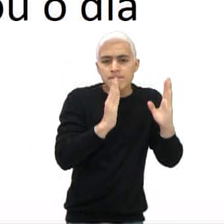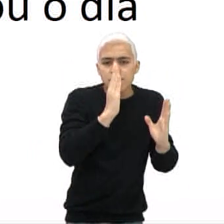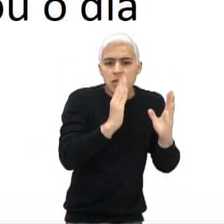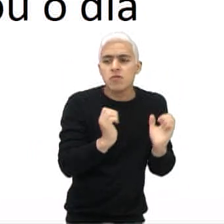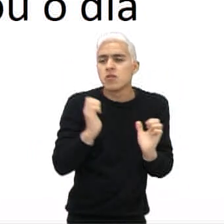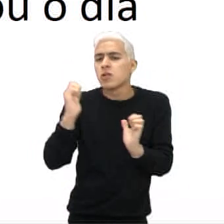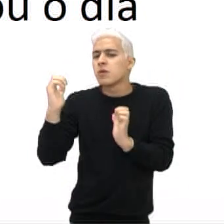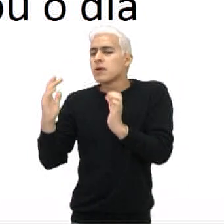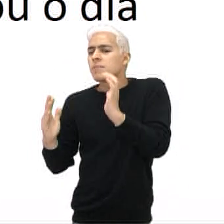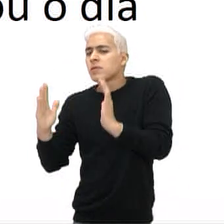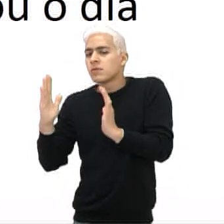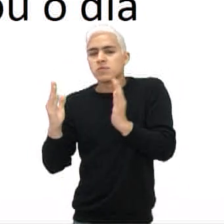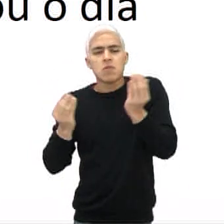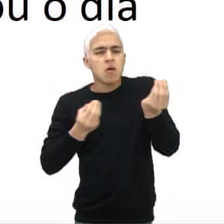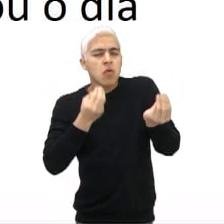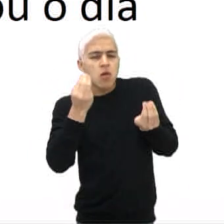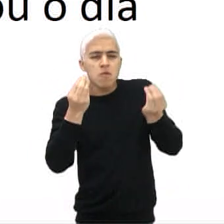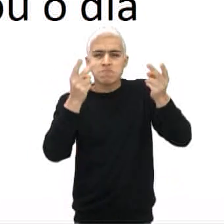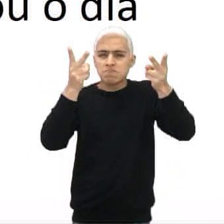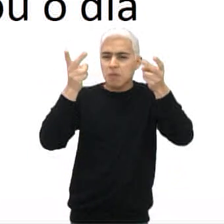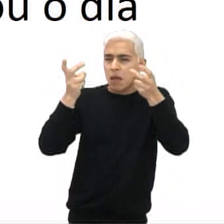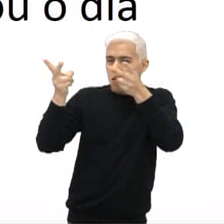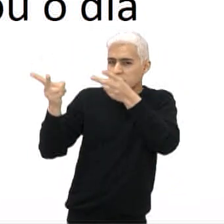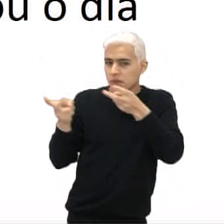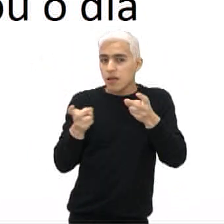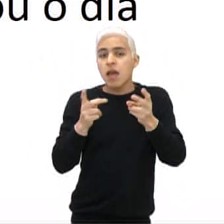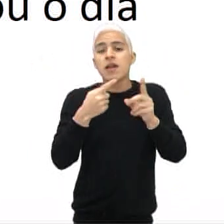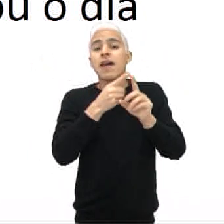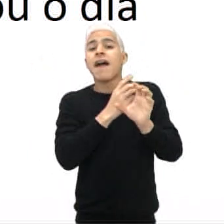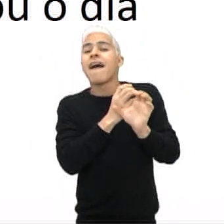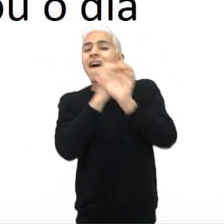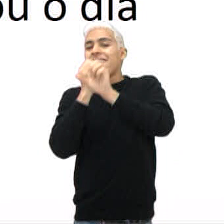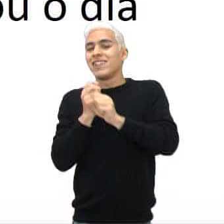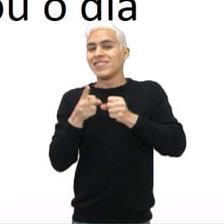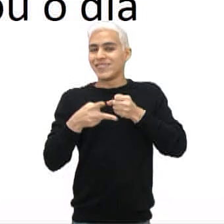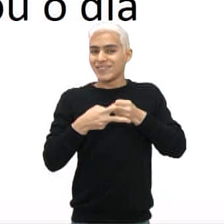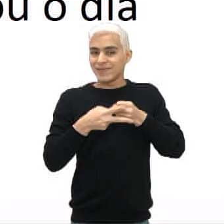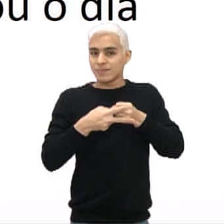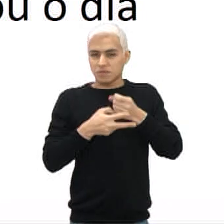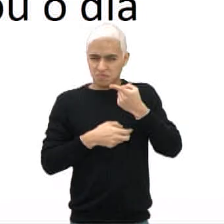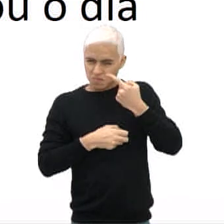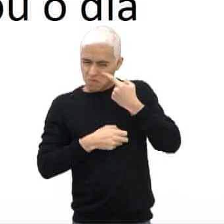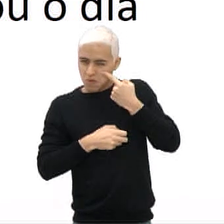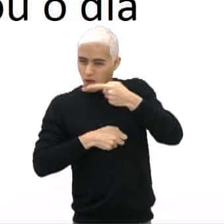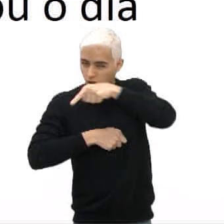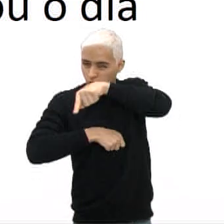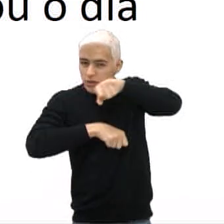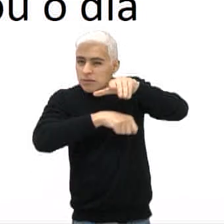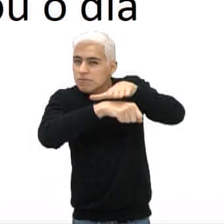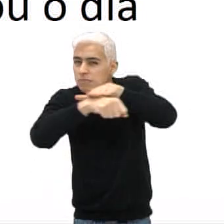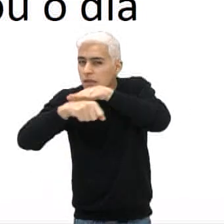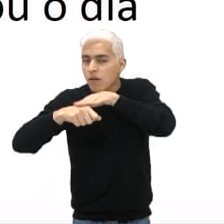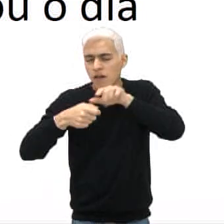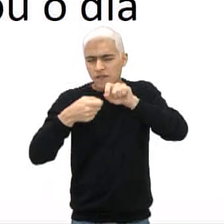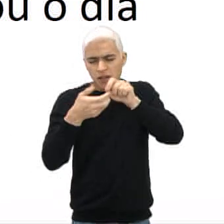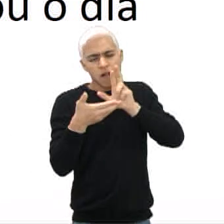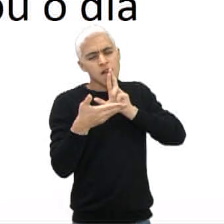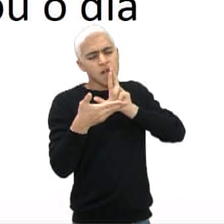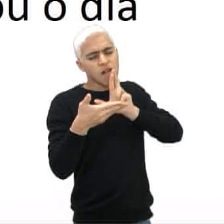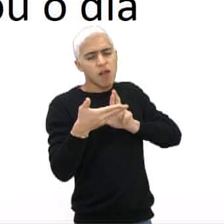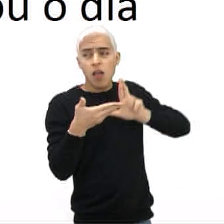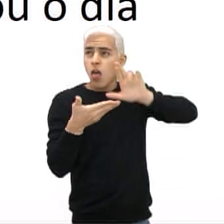é que eu vou reconhecer? Pela quantidade de verbos. Vou dar um tempinho para vocês fazerem